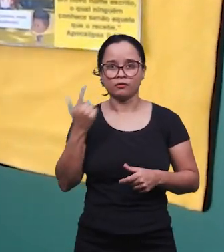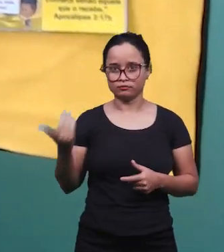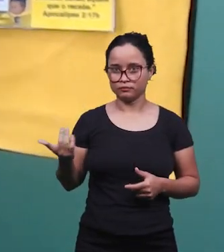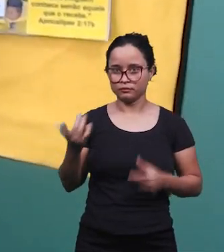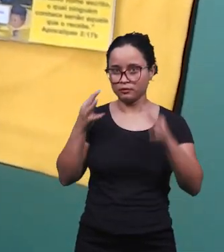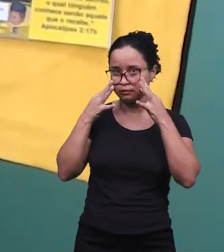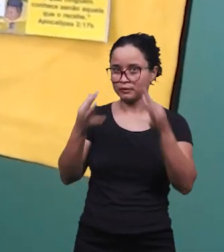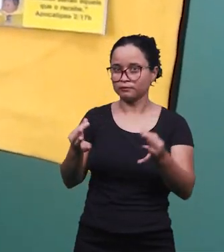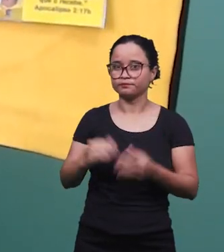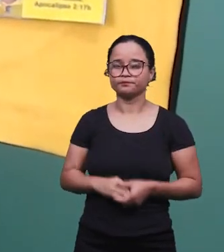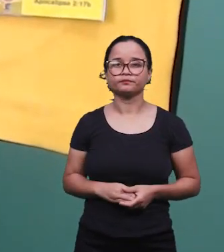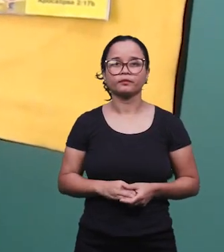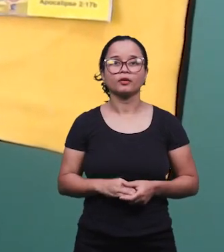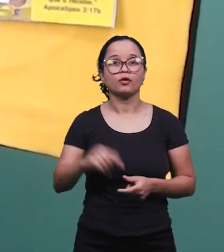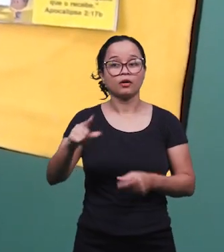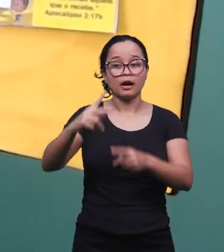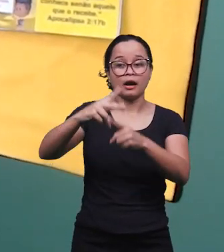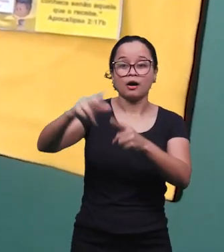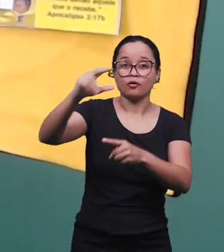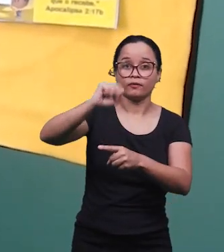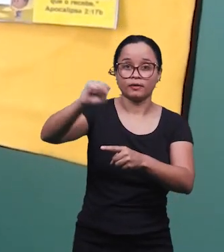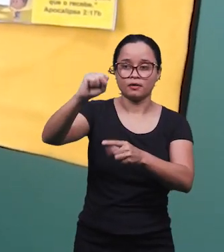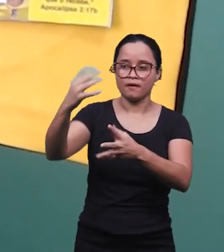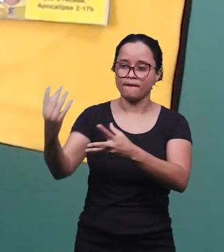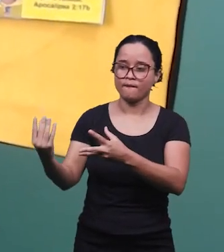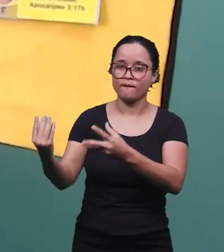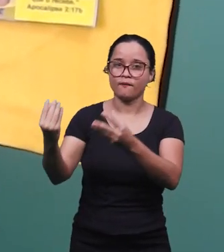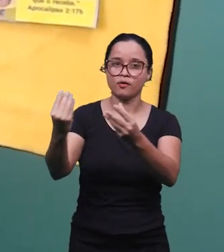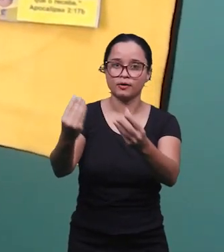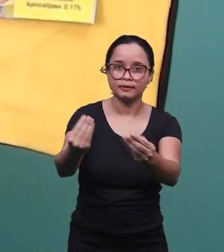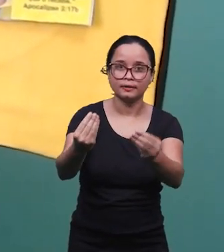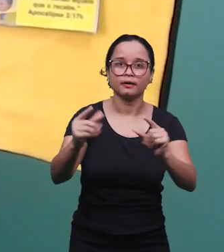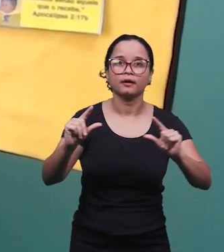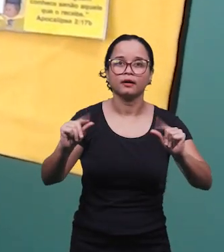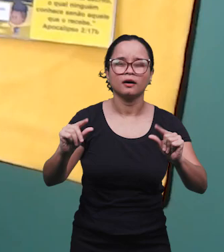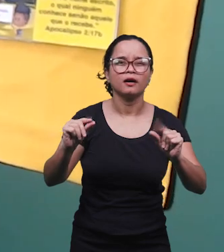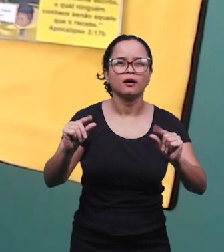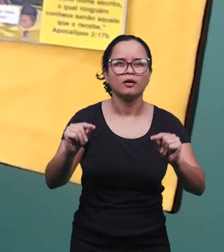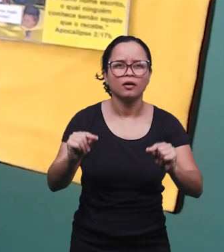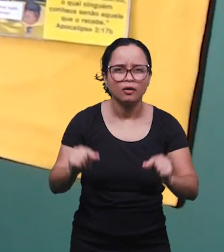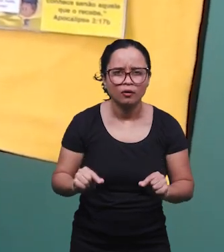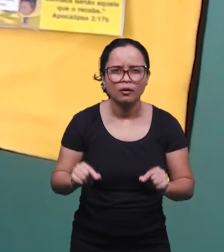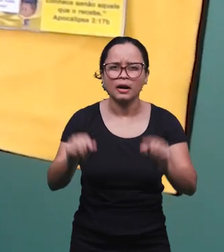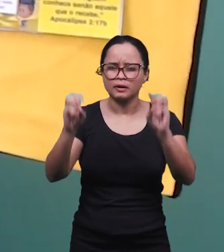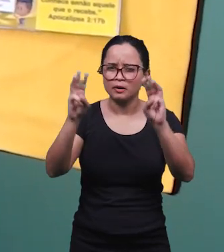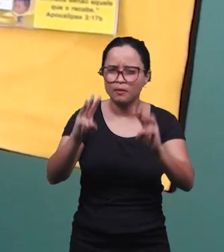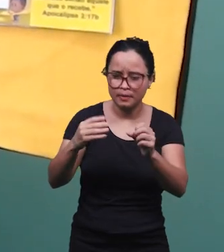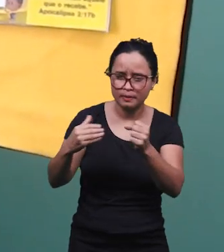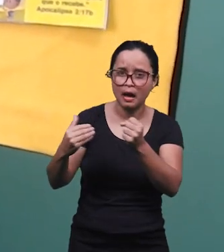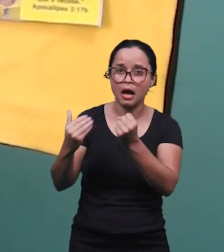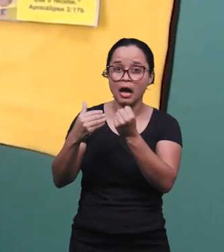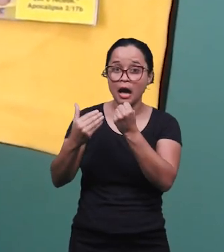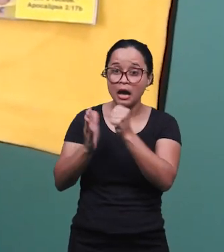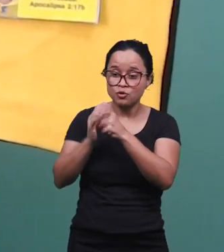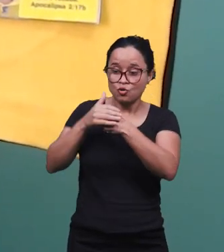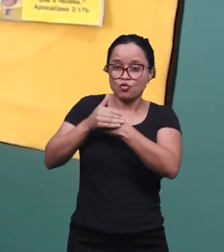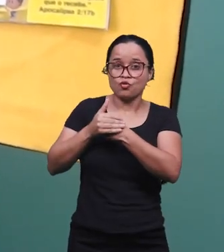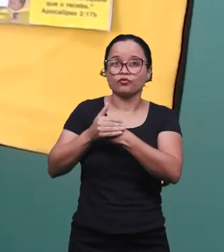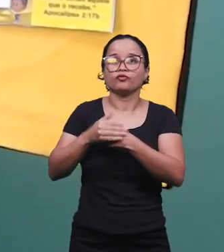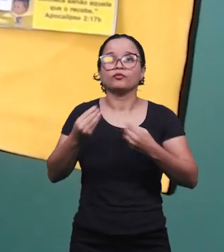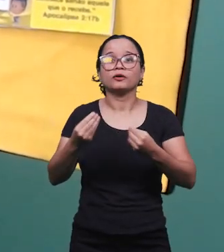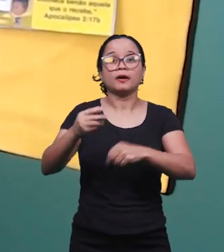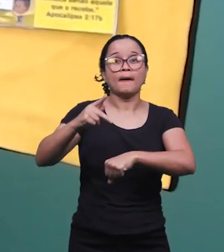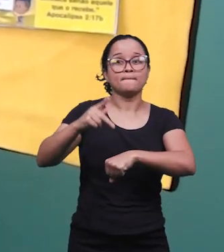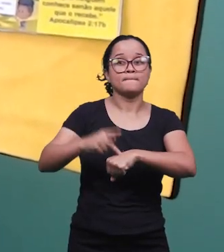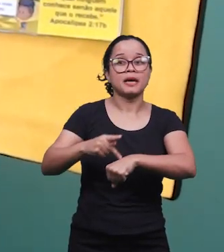logística, tá bom? Mas olha só, ao que vencer, darei eu a comer do maná escondido, e dar-lhe-ei uma pedra branca, e na